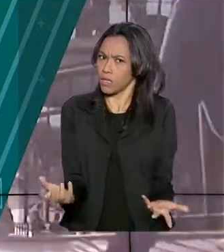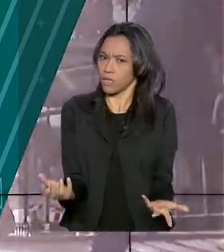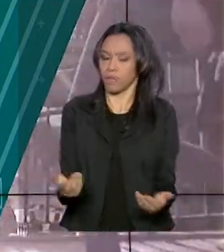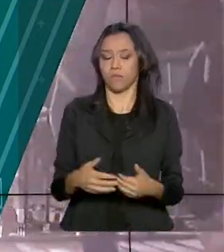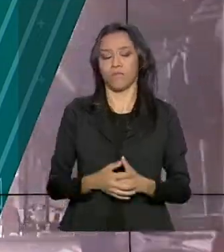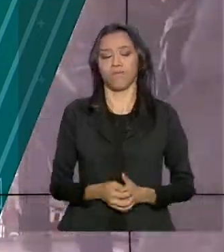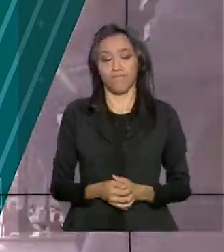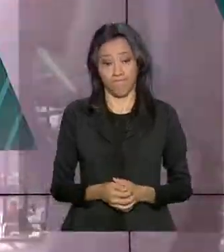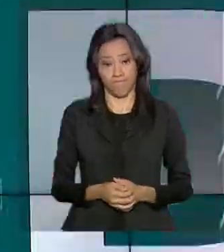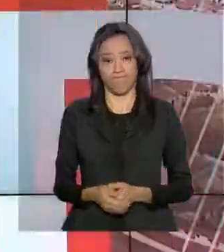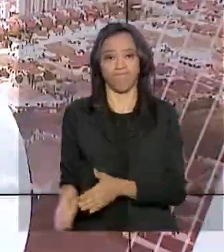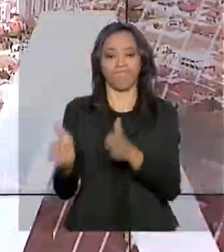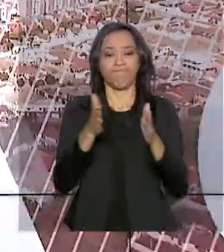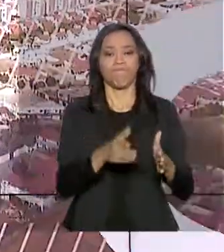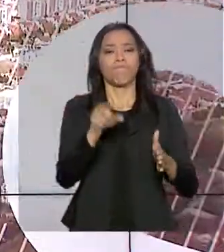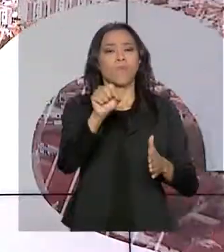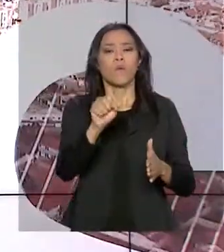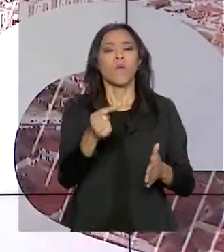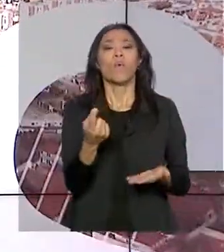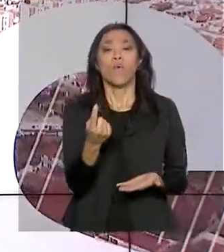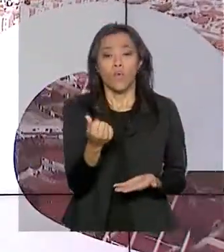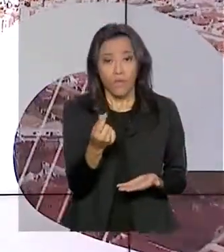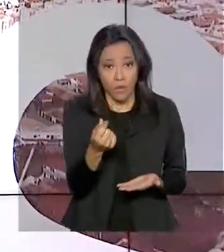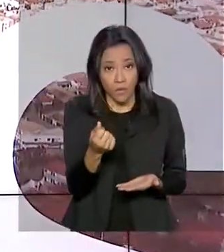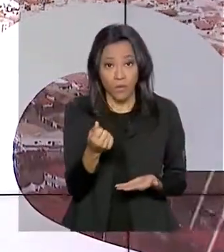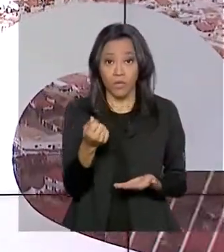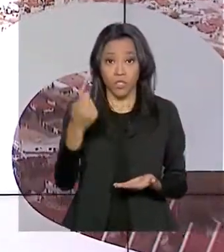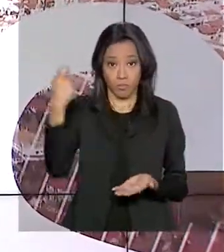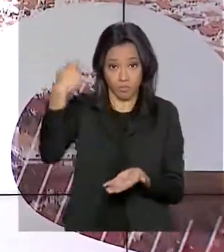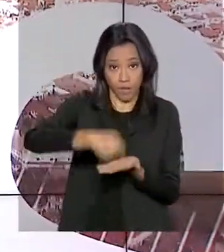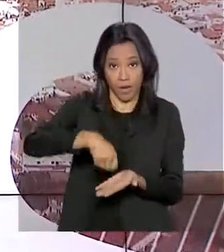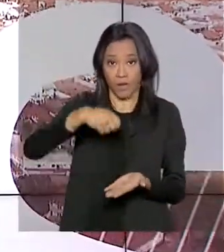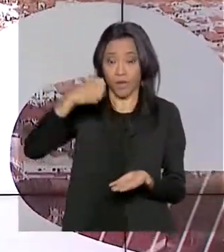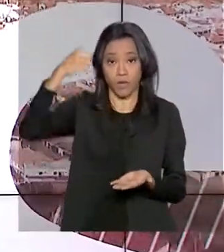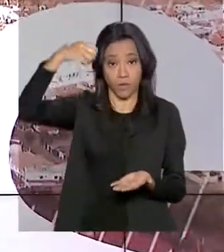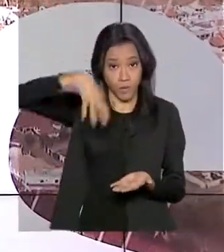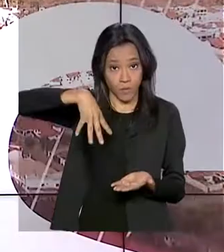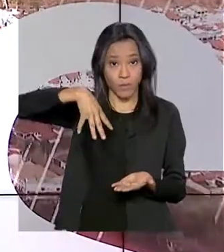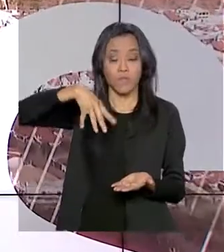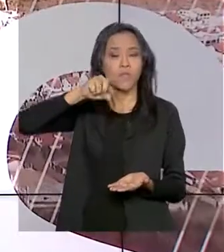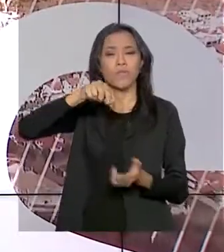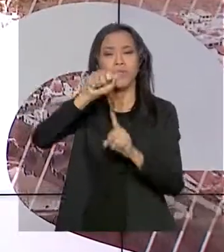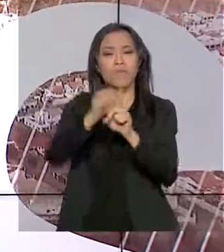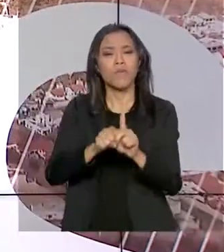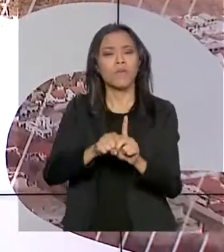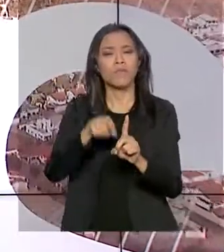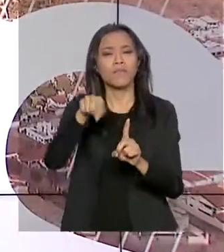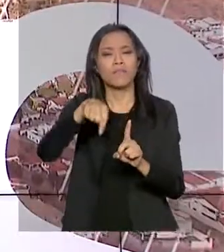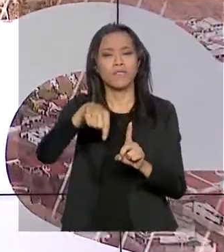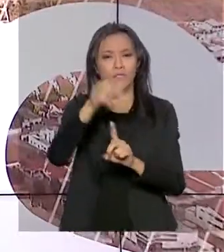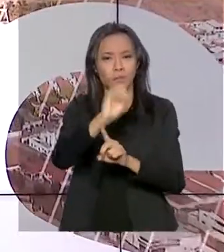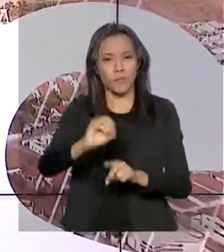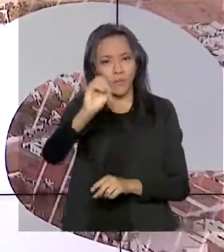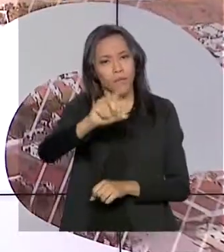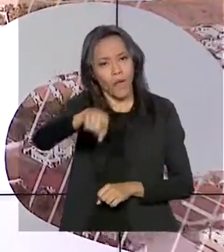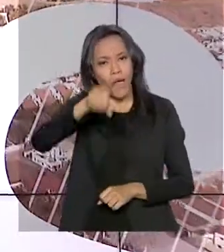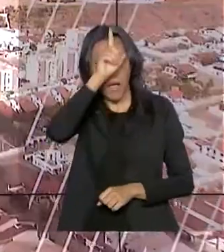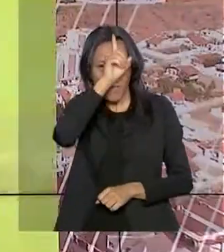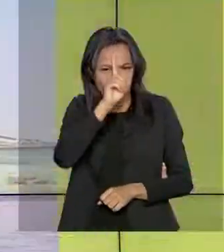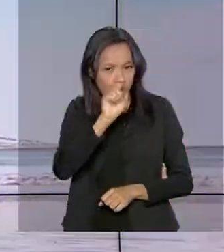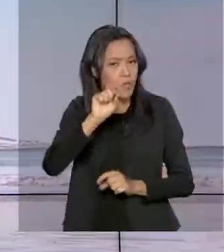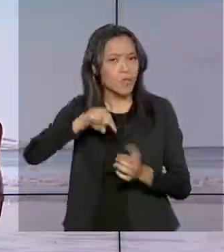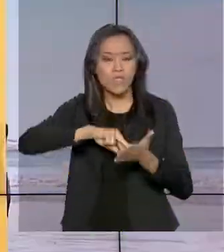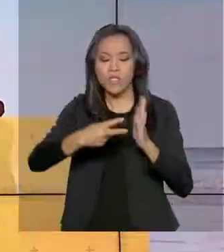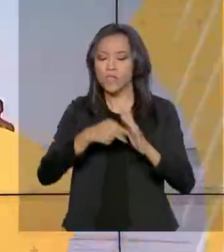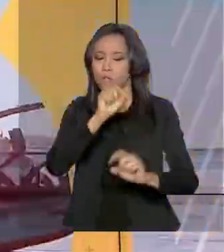A bandeira tarifária neste mês de outubro será amarela, o que significa uma cobrança extra de R$